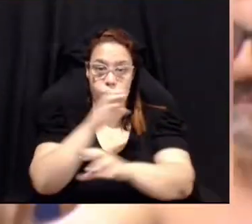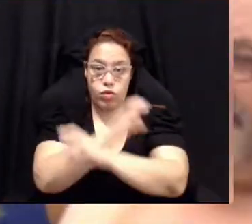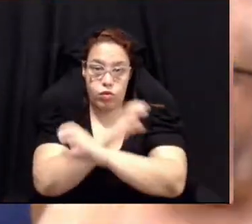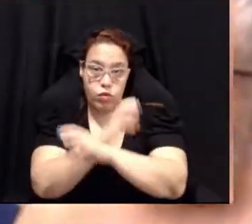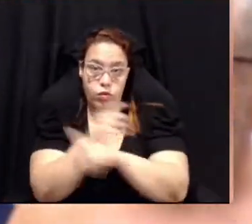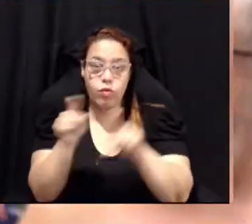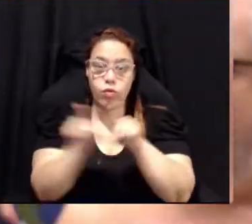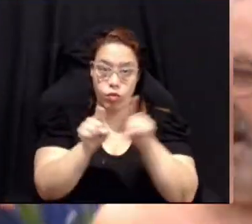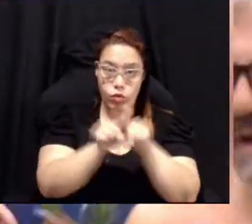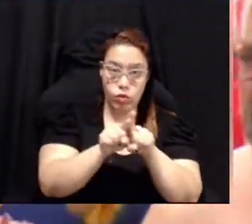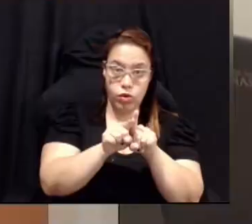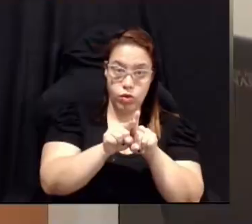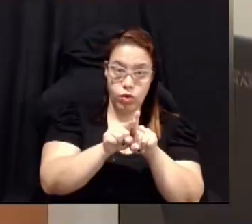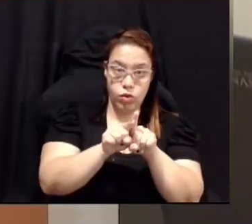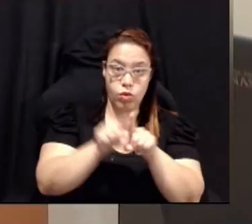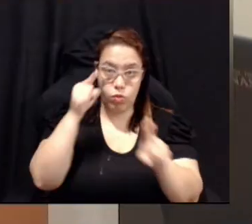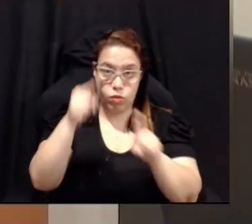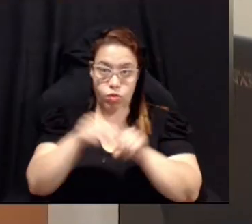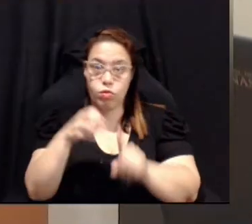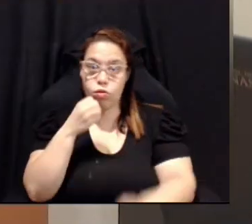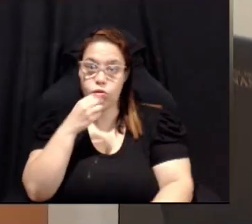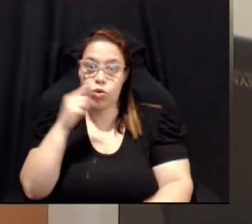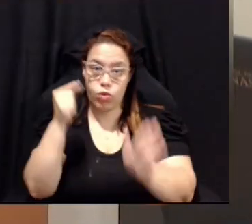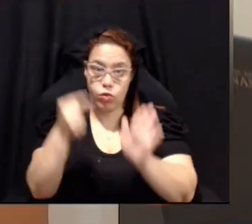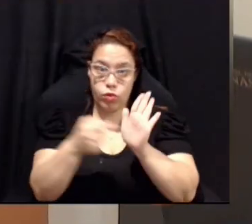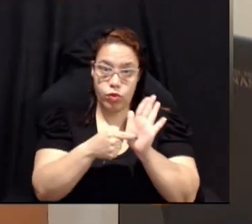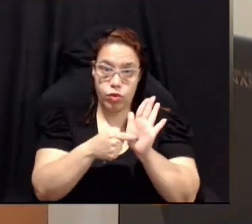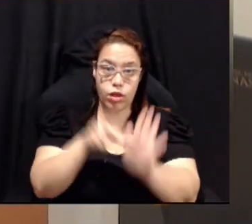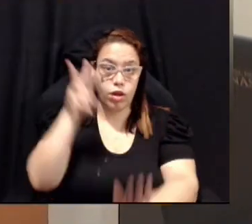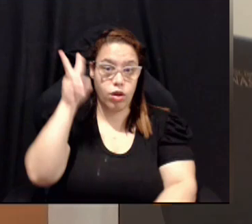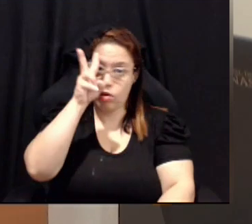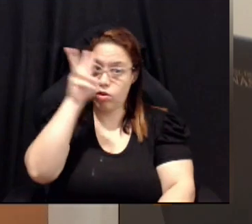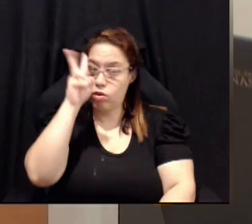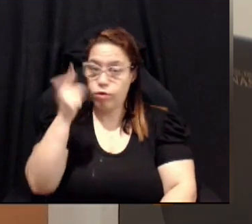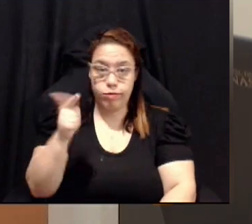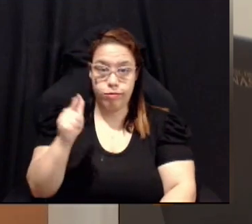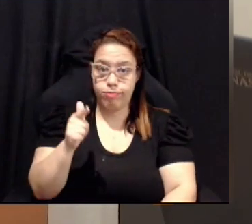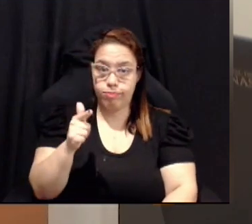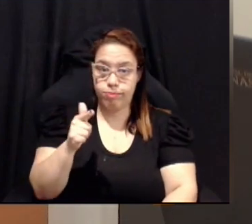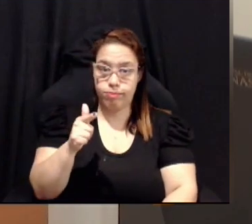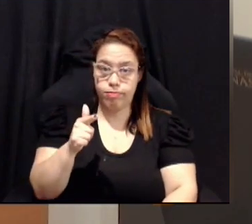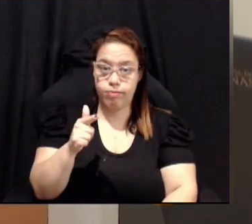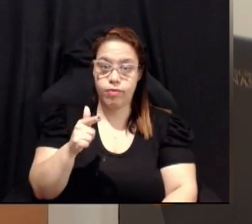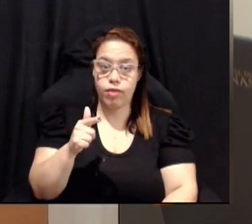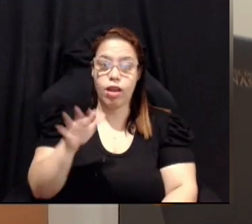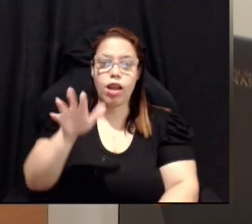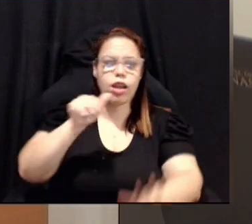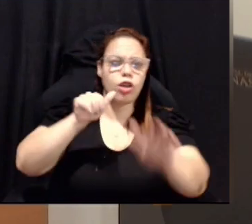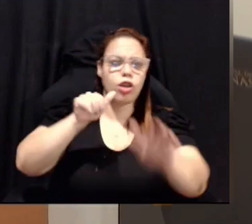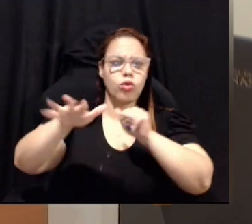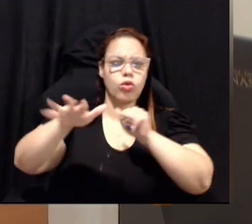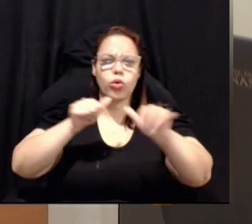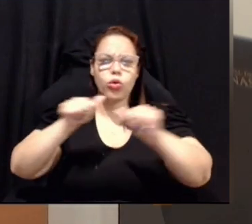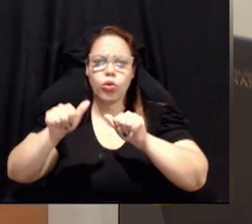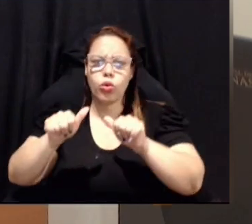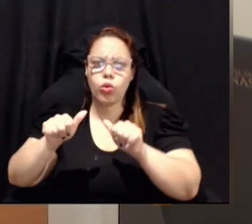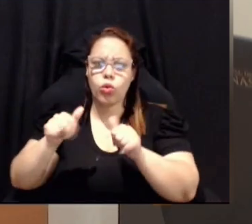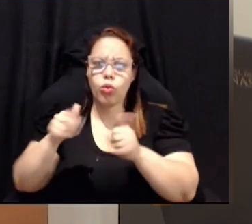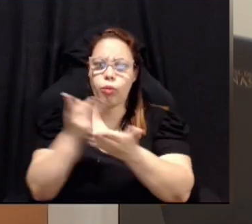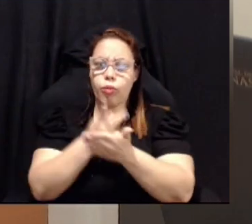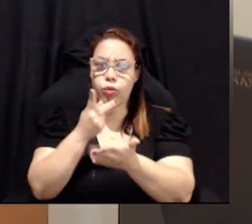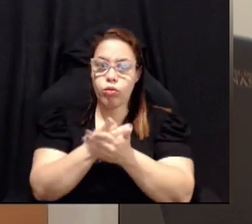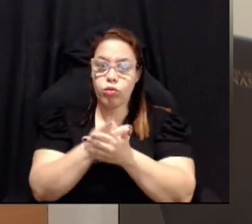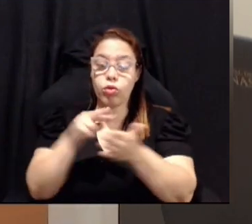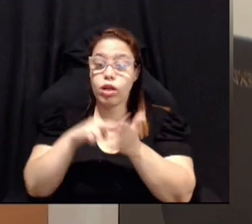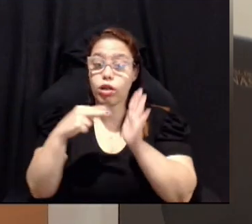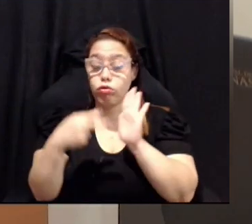ponto positivo apontado. Não me lembro aqui de nós termos sido acionados por uma ocorrência nesse sentido,